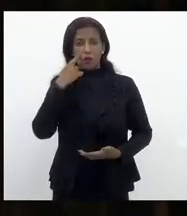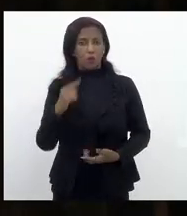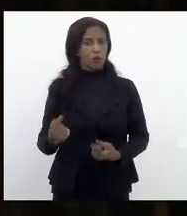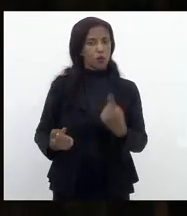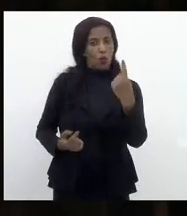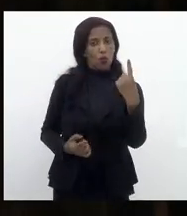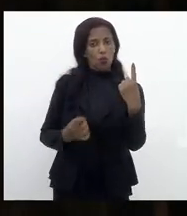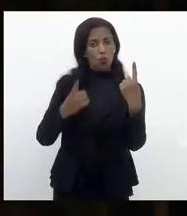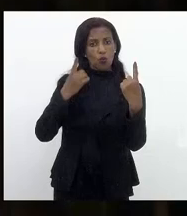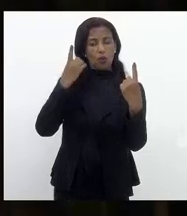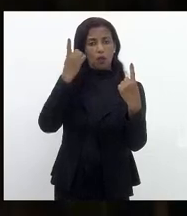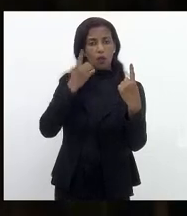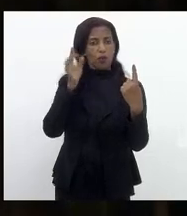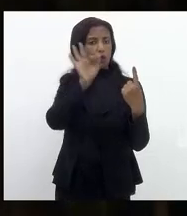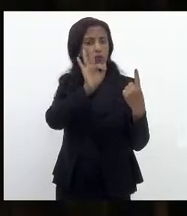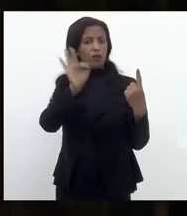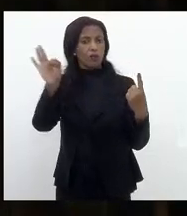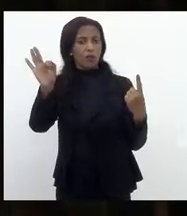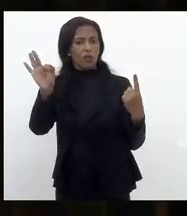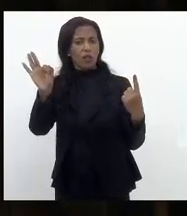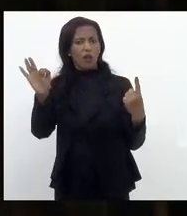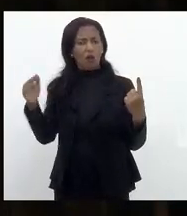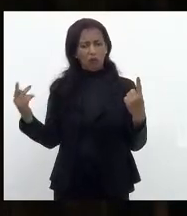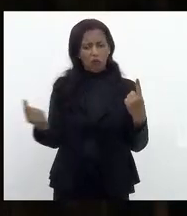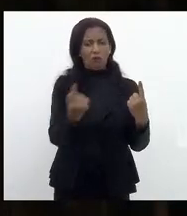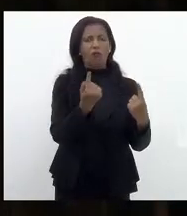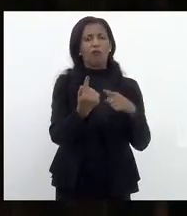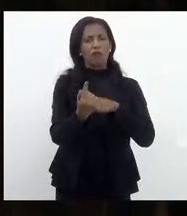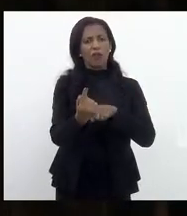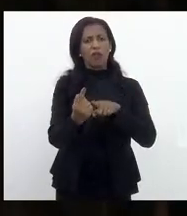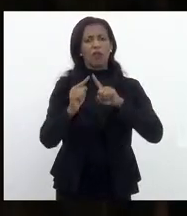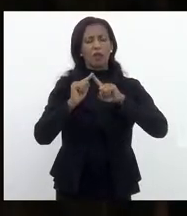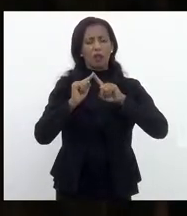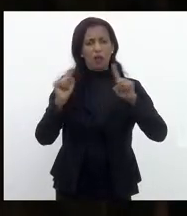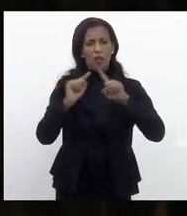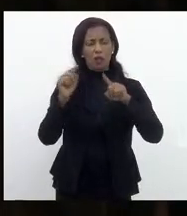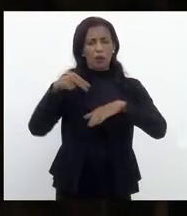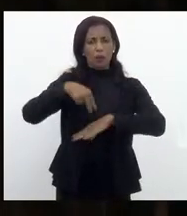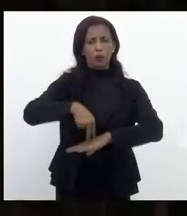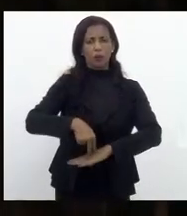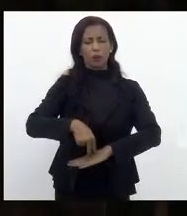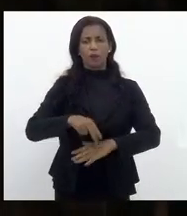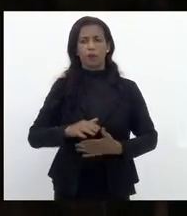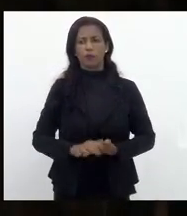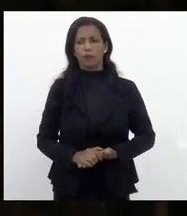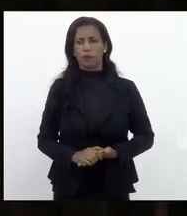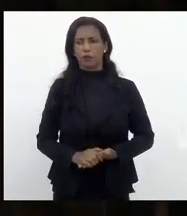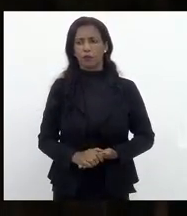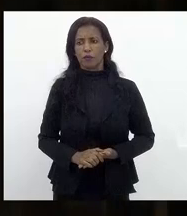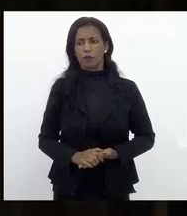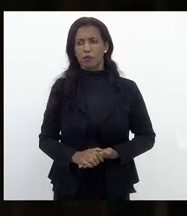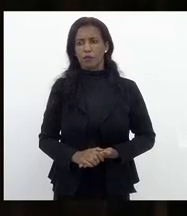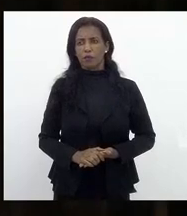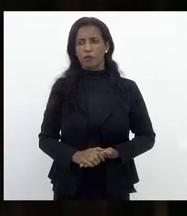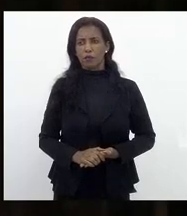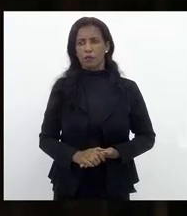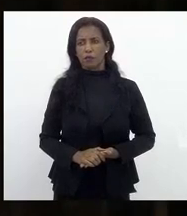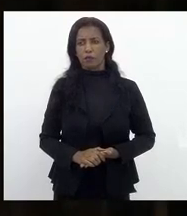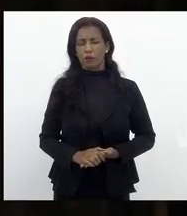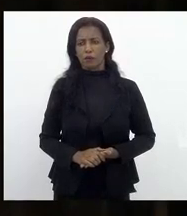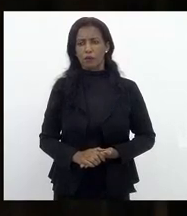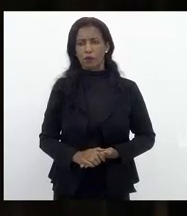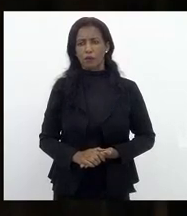houve apenas um deputado federal botar a cara e vim discutir essa Tribuna e o pacote de maldades